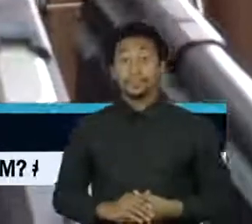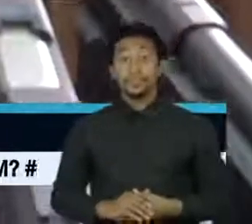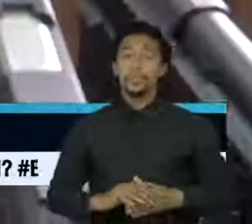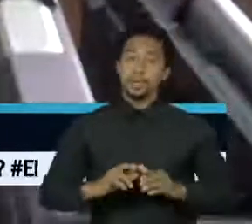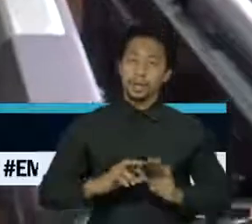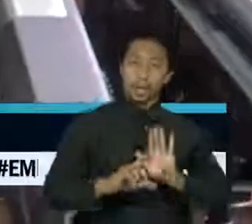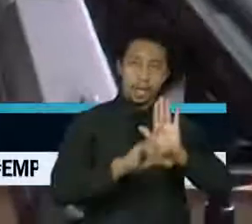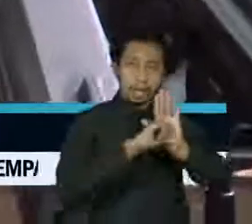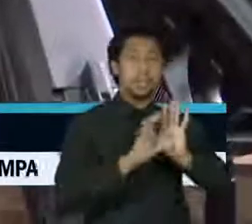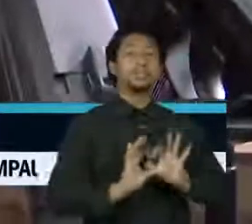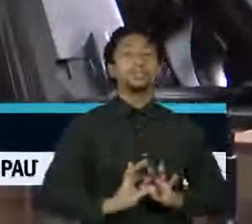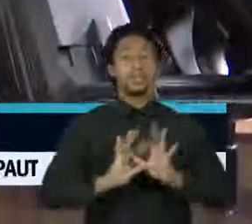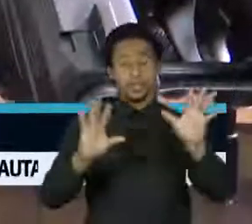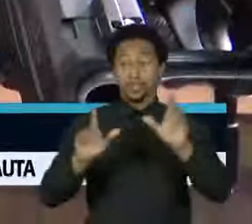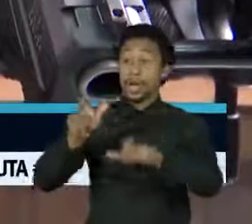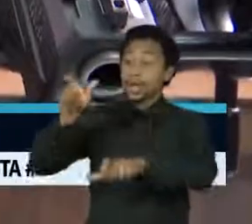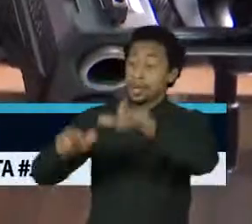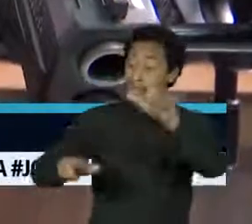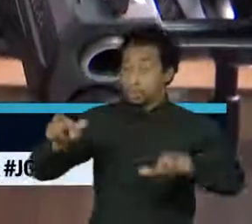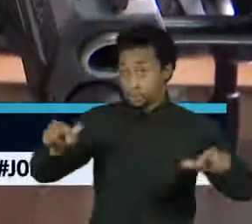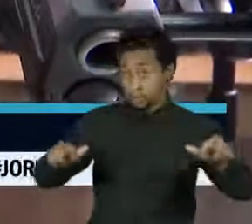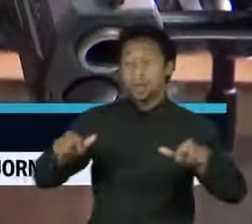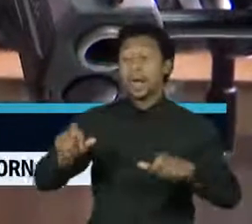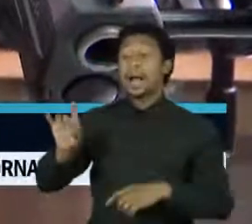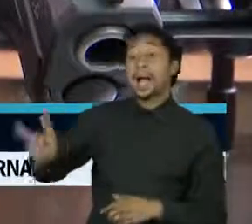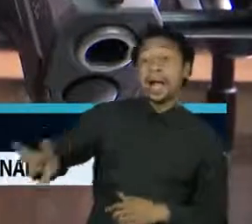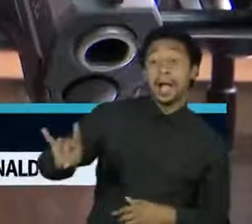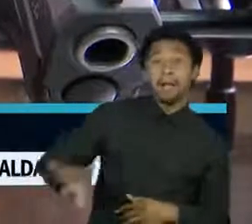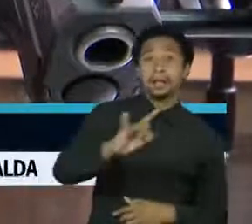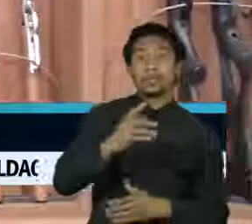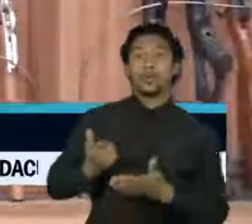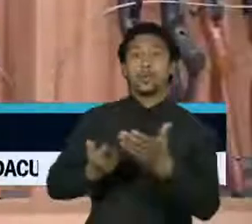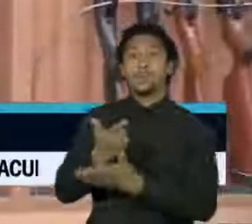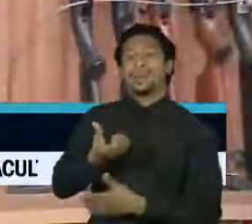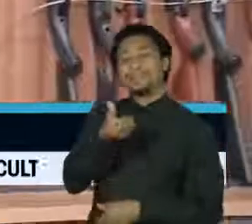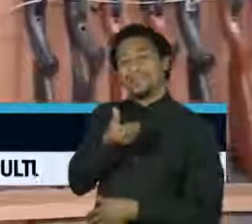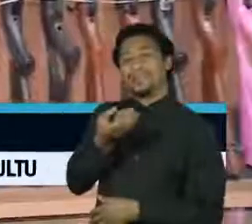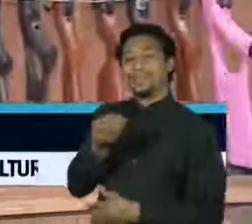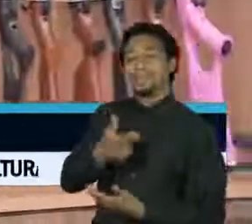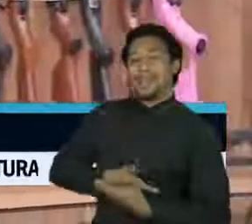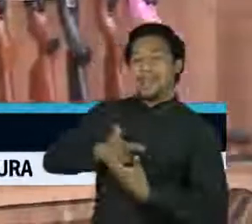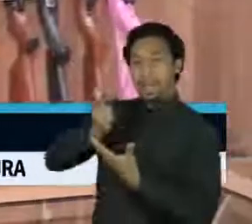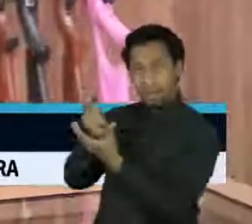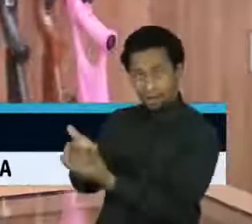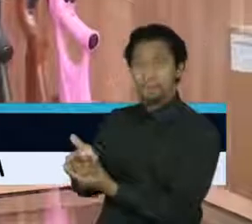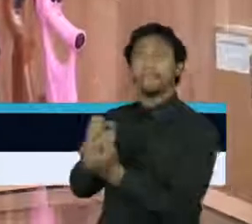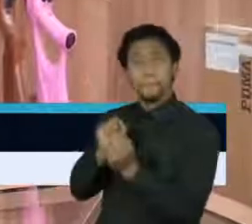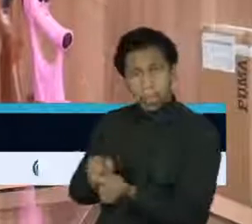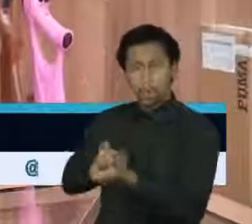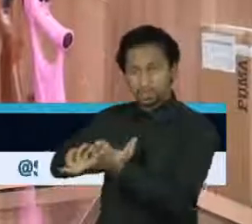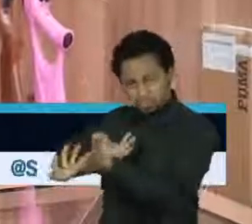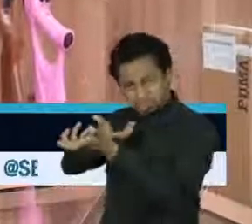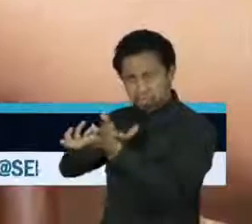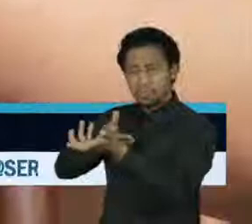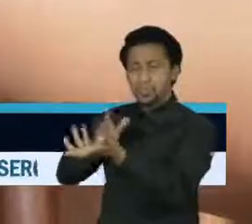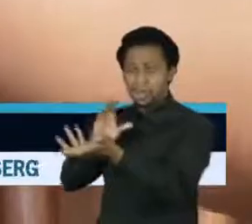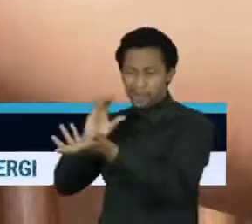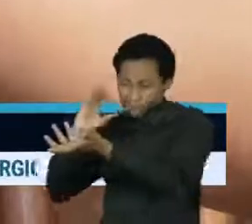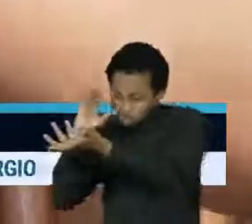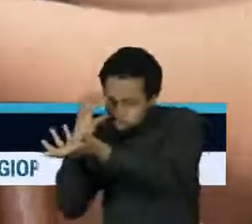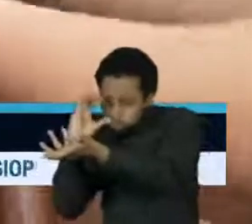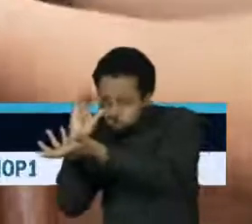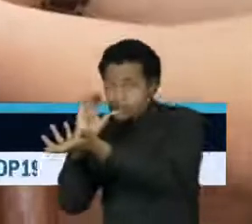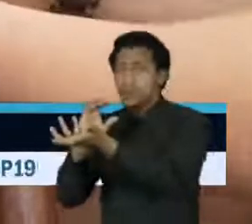até 60 armas, sendo 30 de uso restrito como fuzil. Além da compra anual de até 180 mil balas. Já